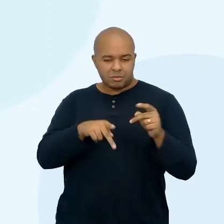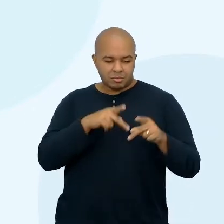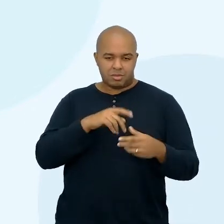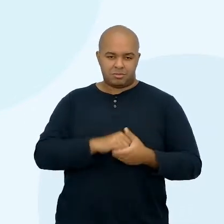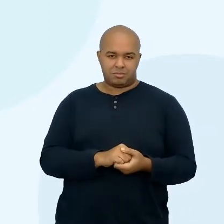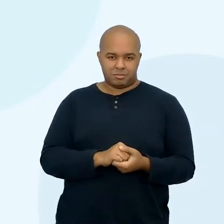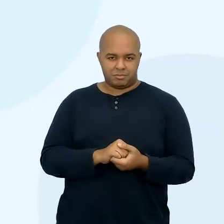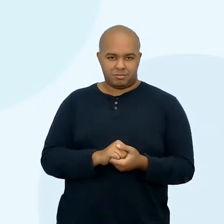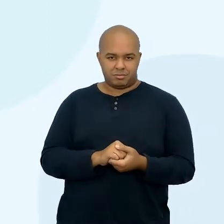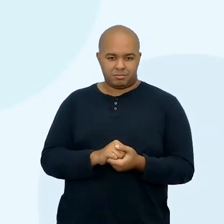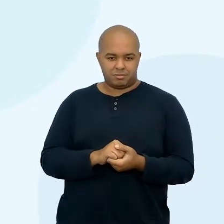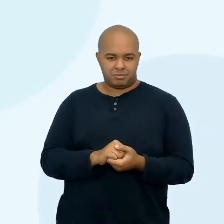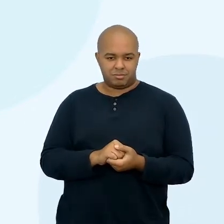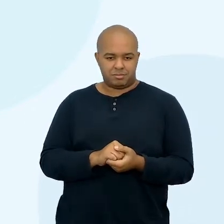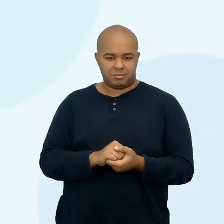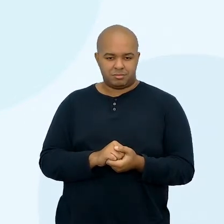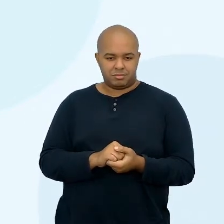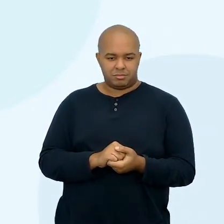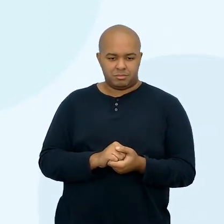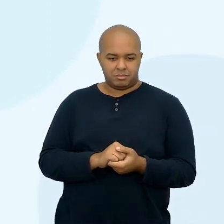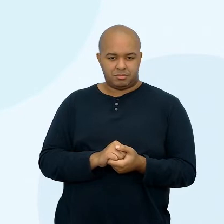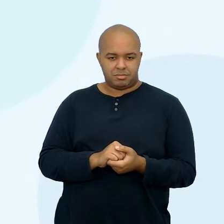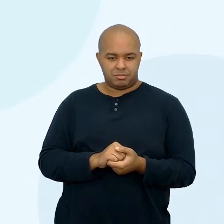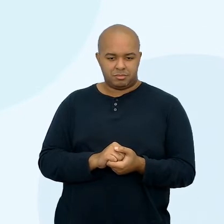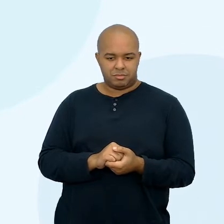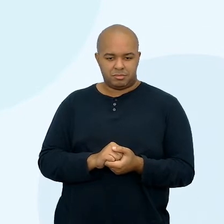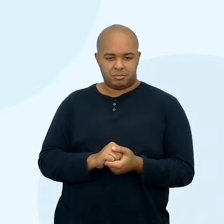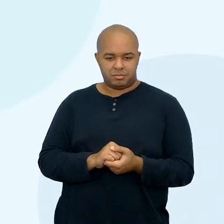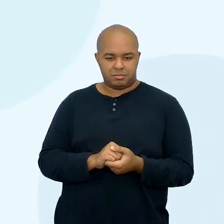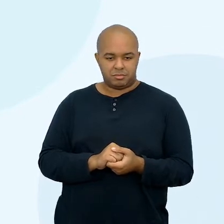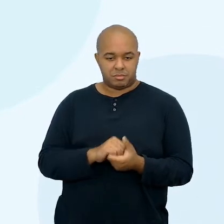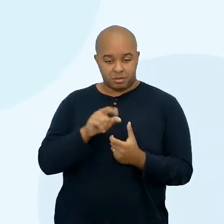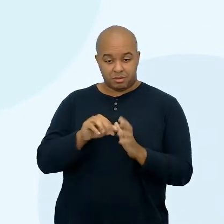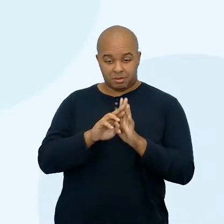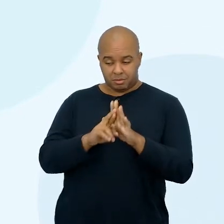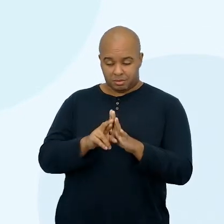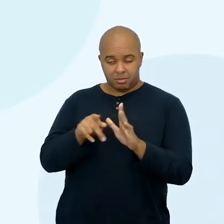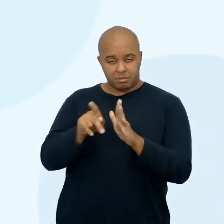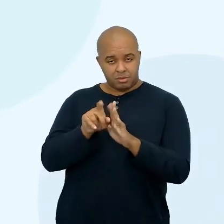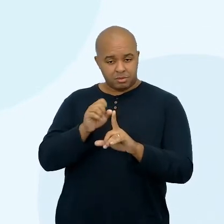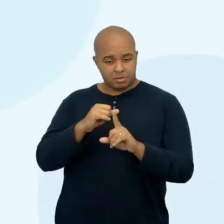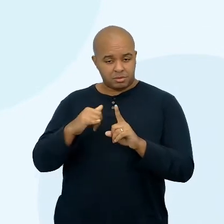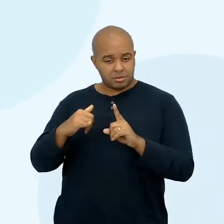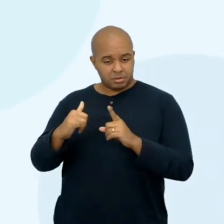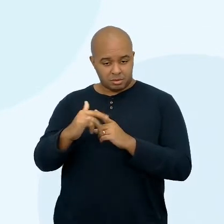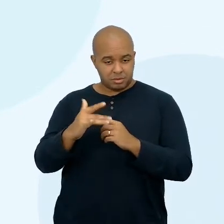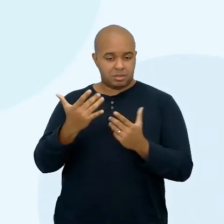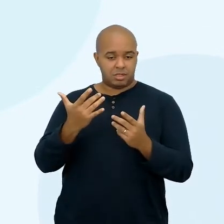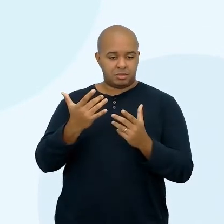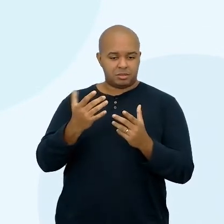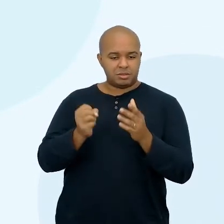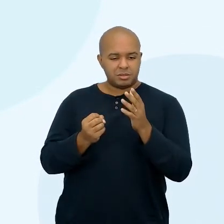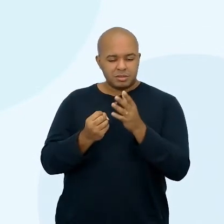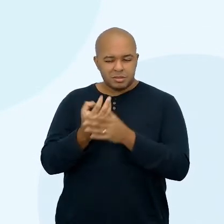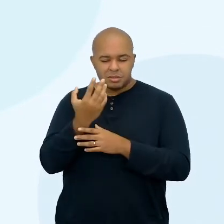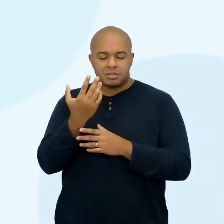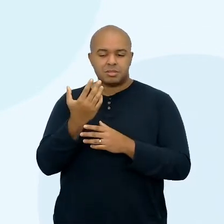um Estado. E é fundamental que haja essa divisão,